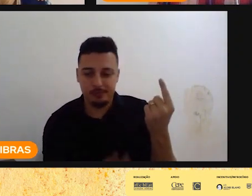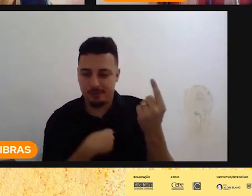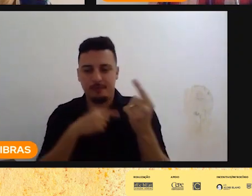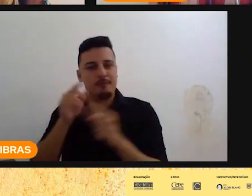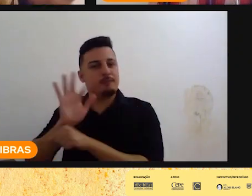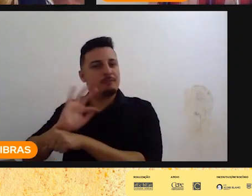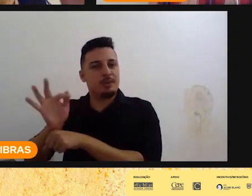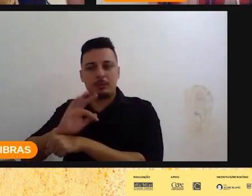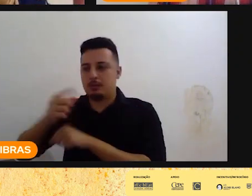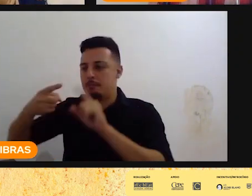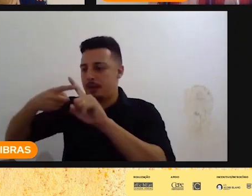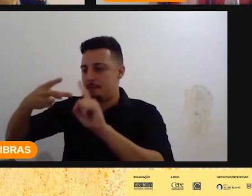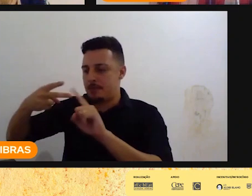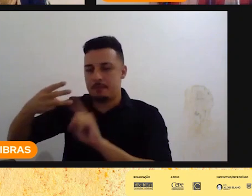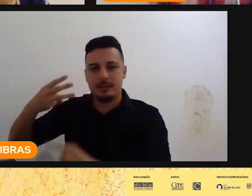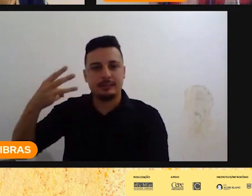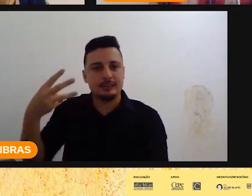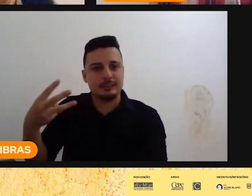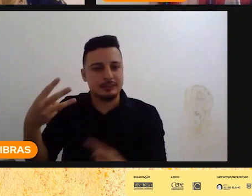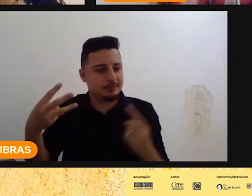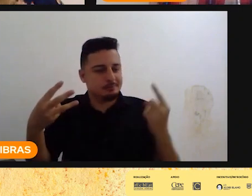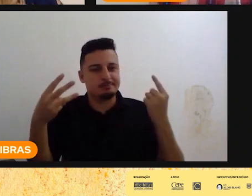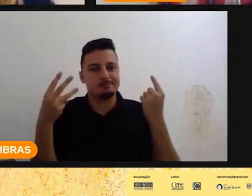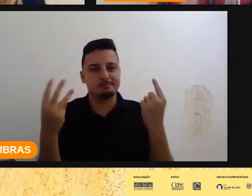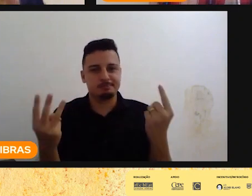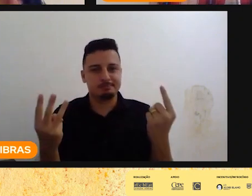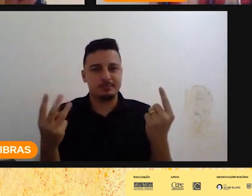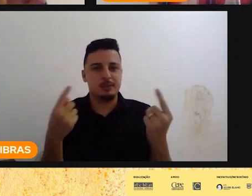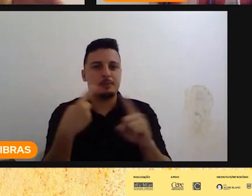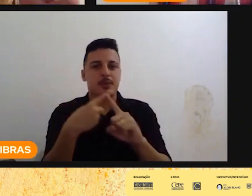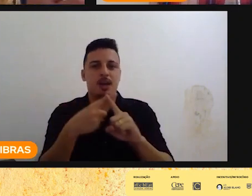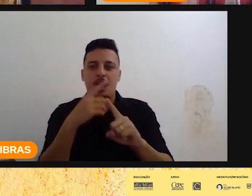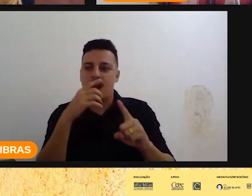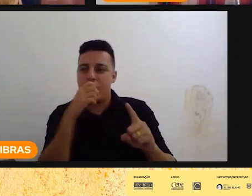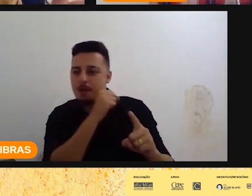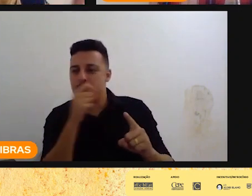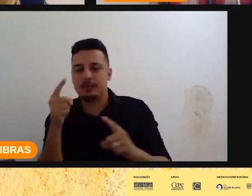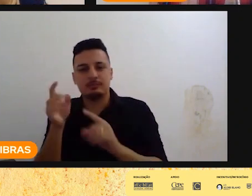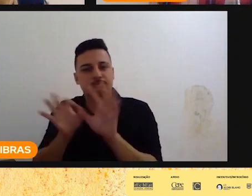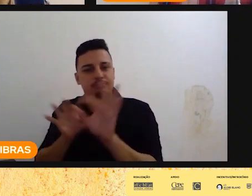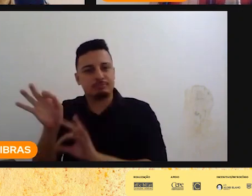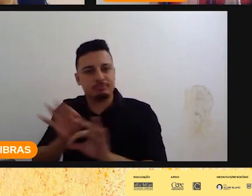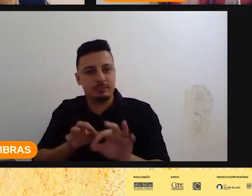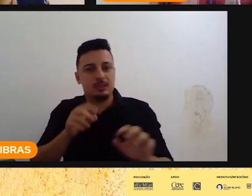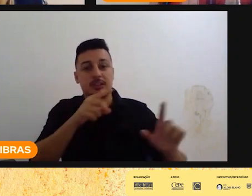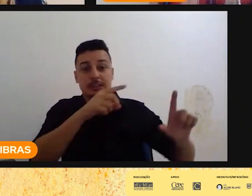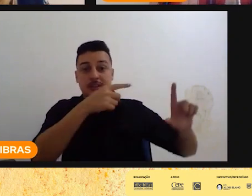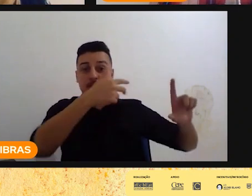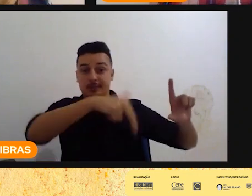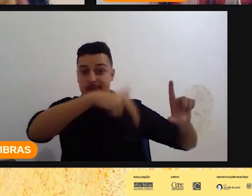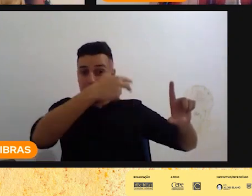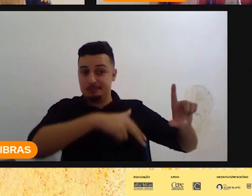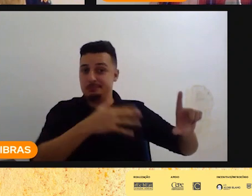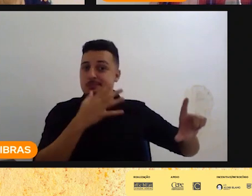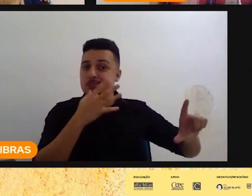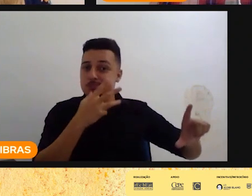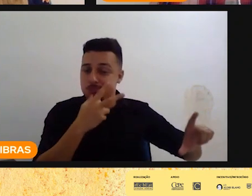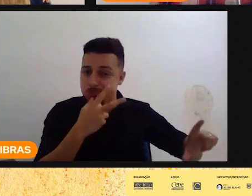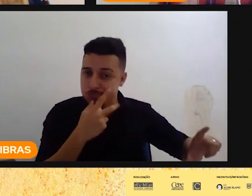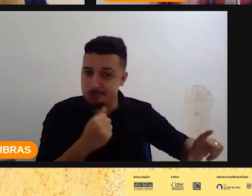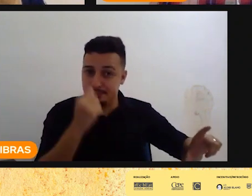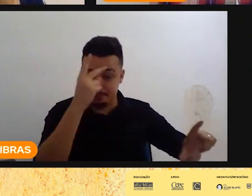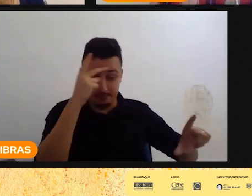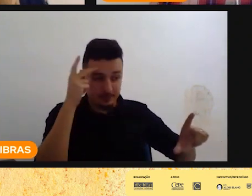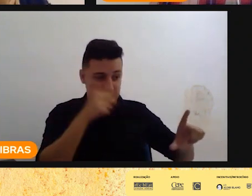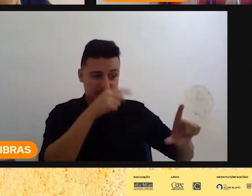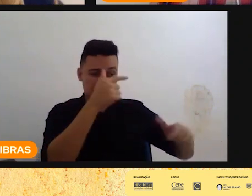assim, são valores também que a gente precisa entender que são maiores justamente pelo tempo que se leva para produzir tudo isso e as pessoas que ficam envolvidas